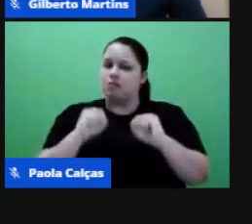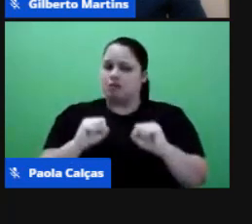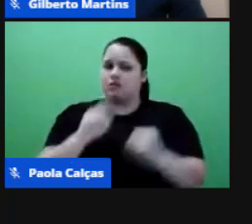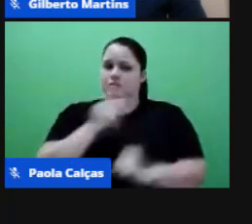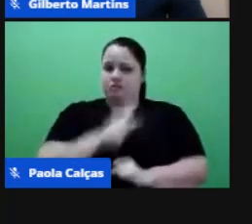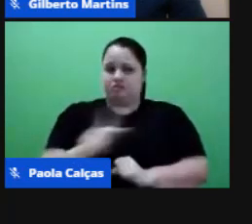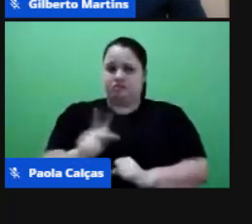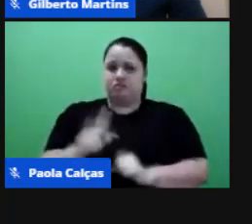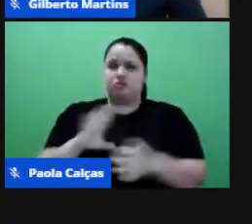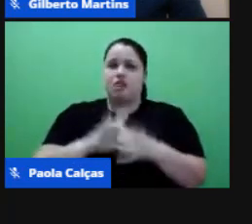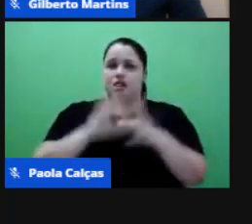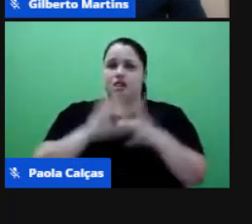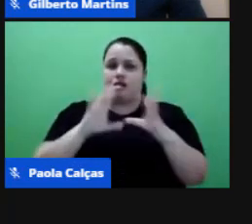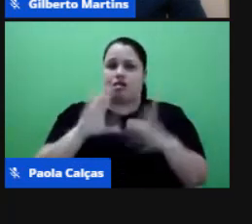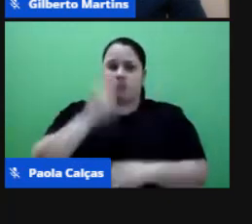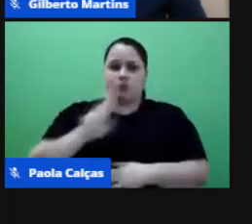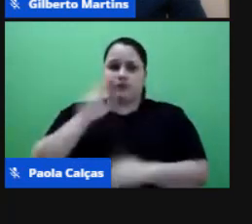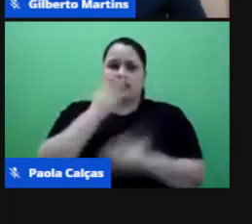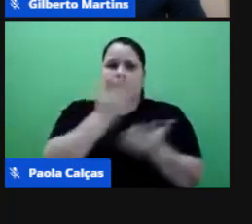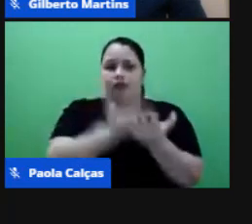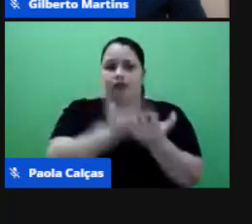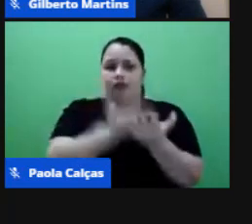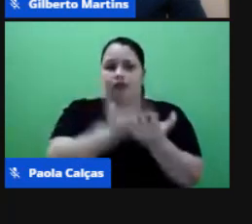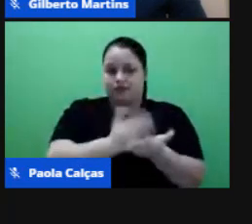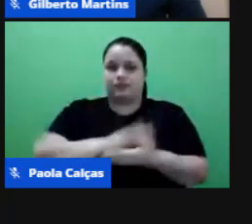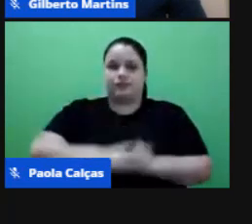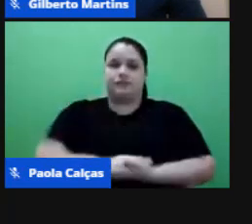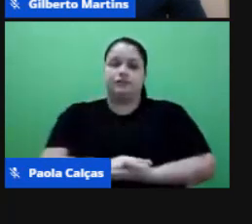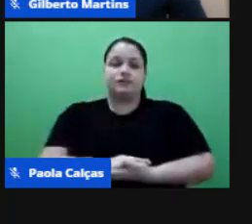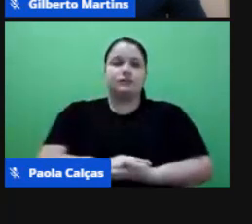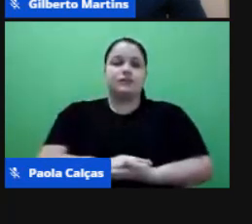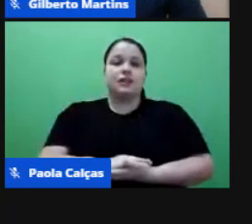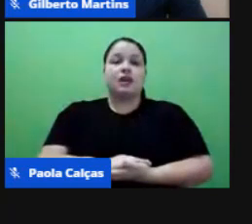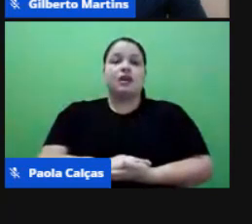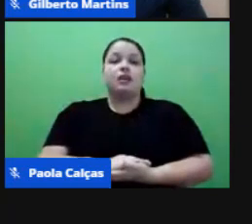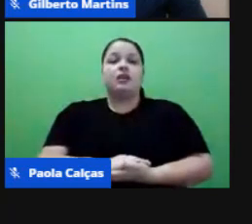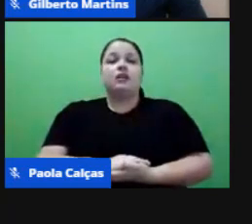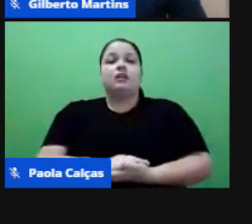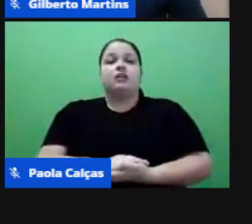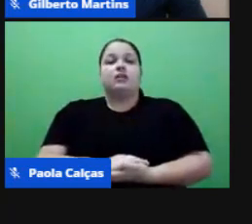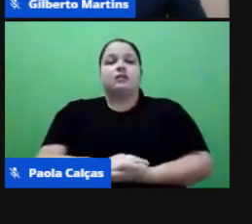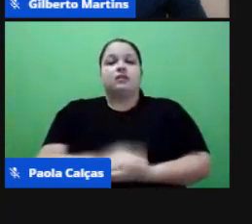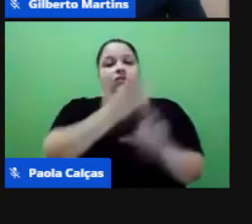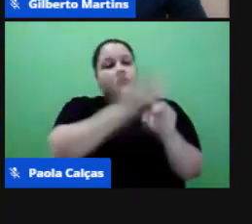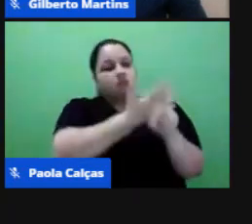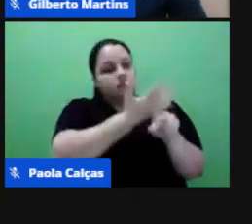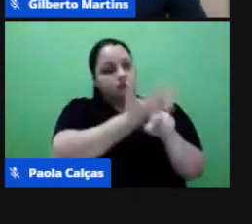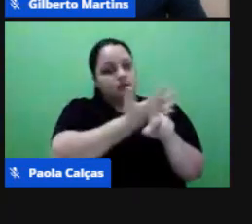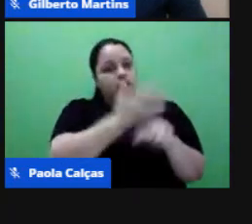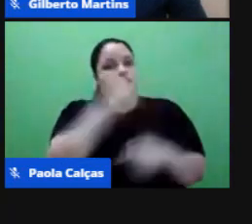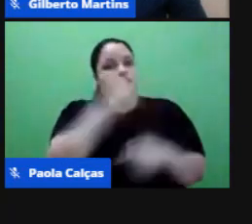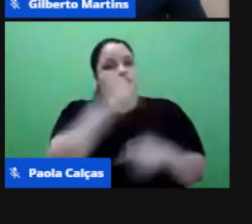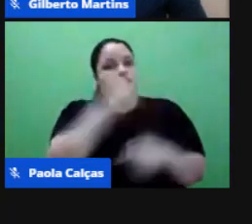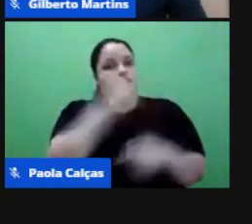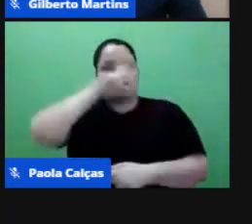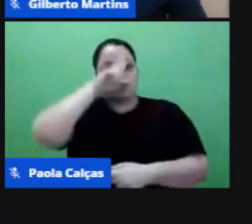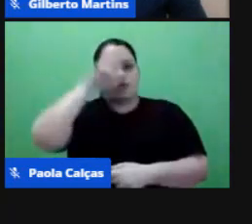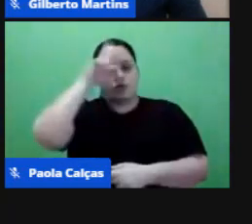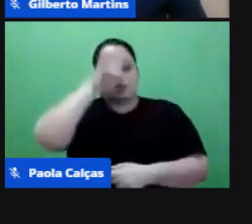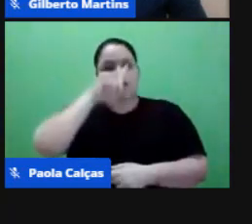tá certo? Já o componente de história, ele tem